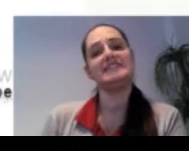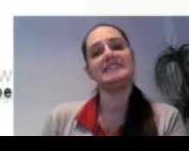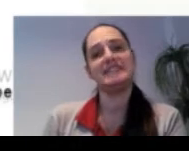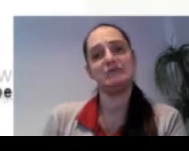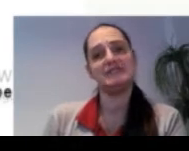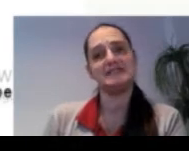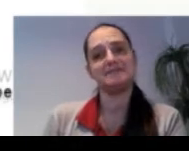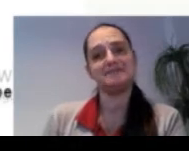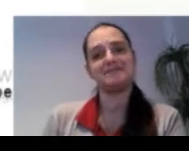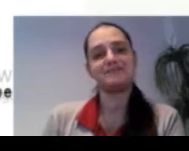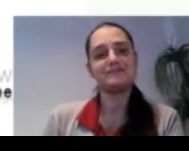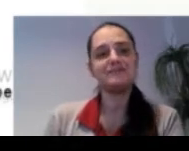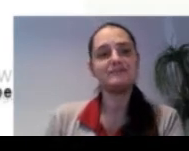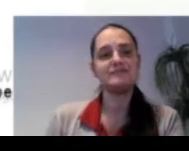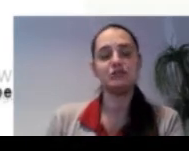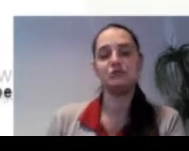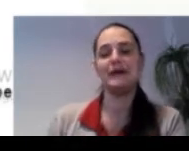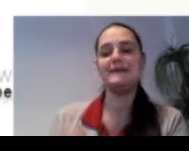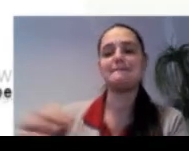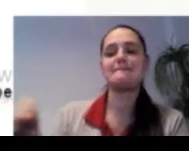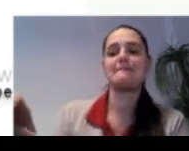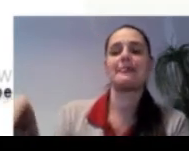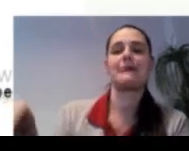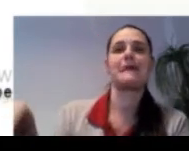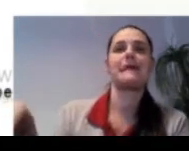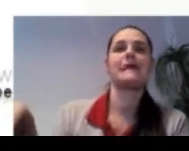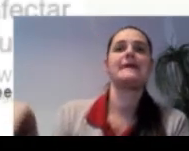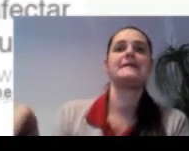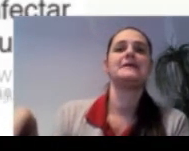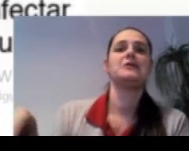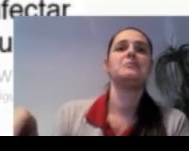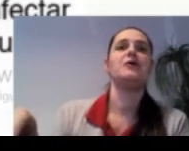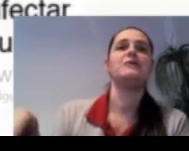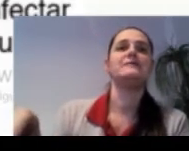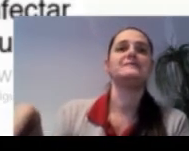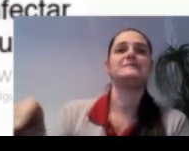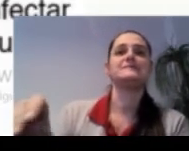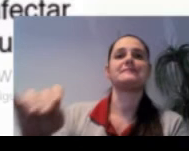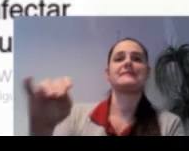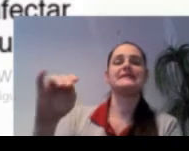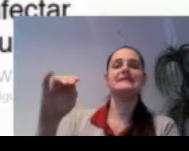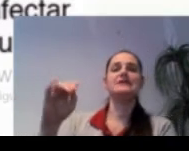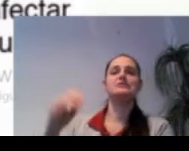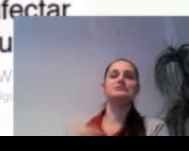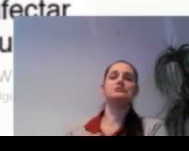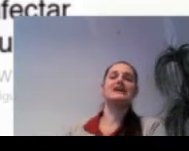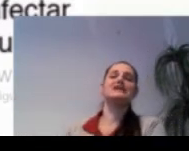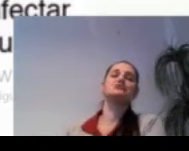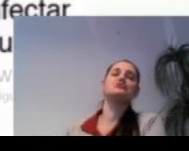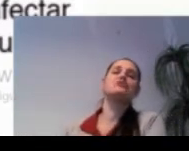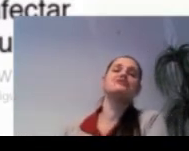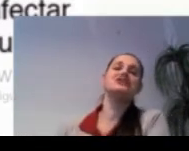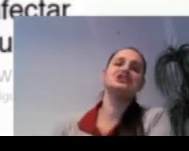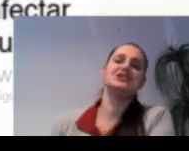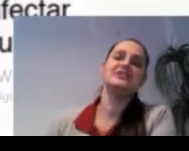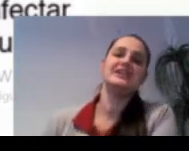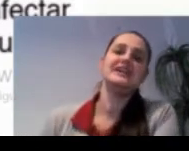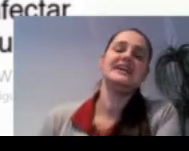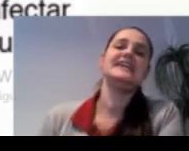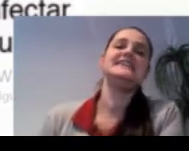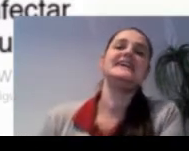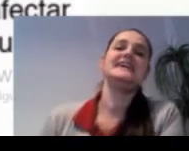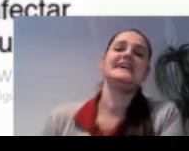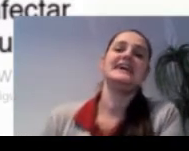de entrar nas células. Tudo bem? Bom, então, no caso do